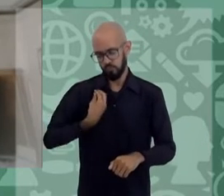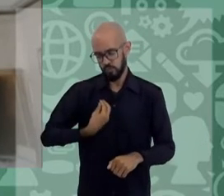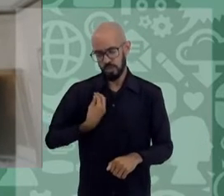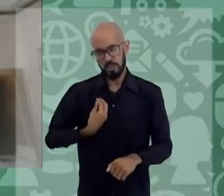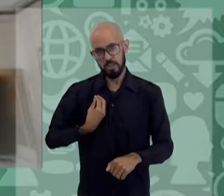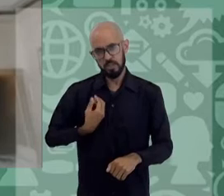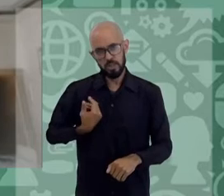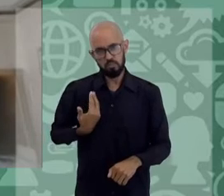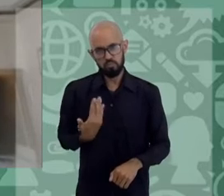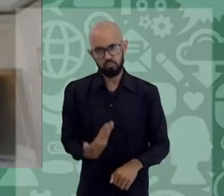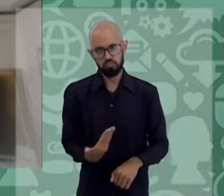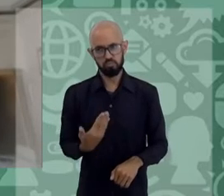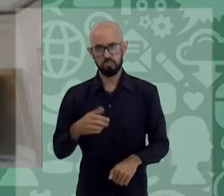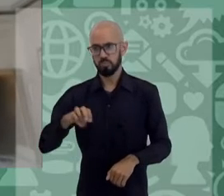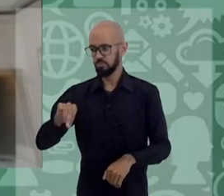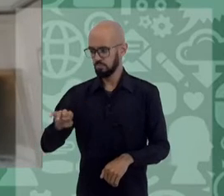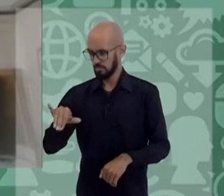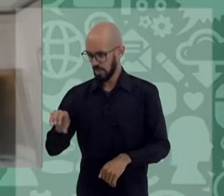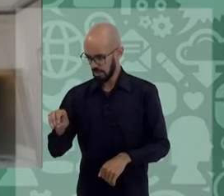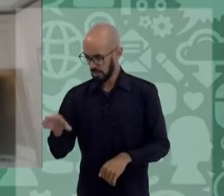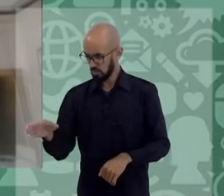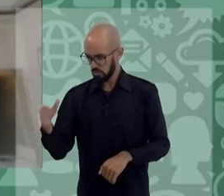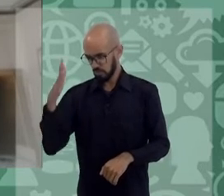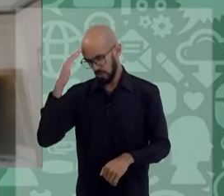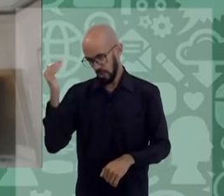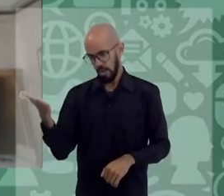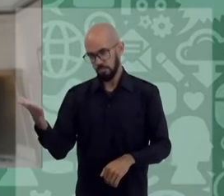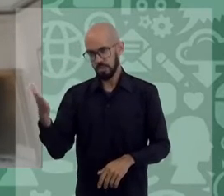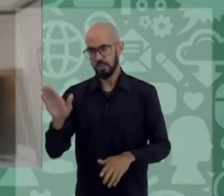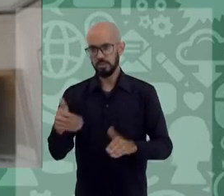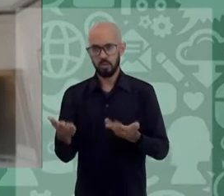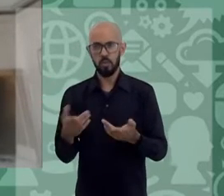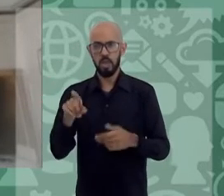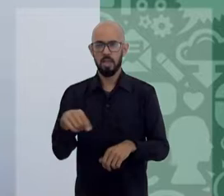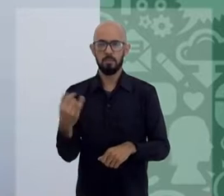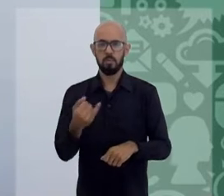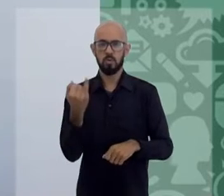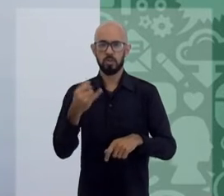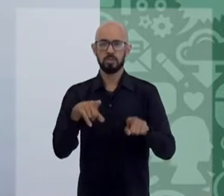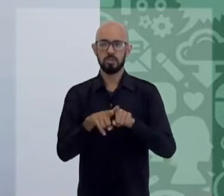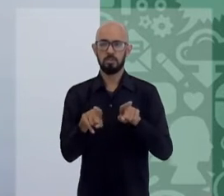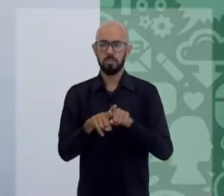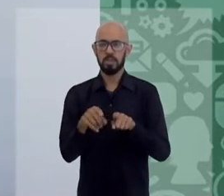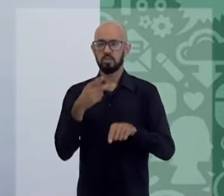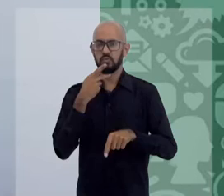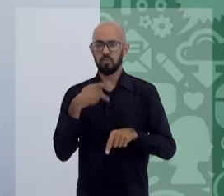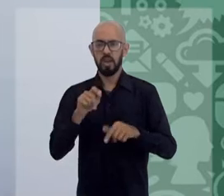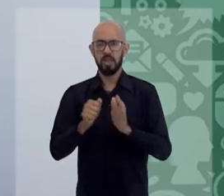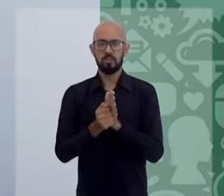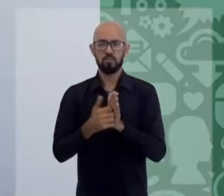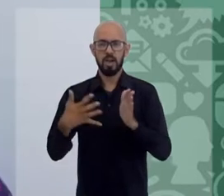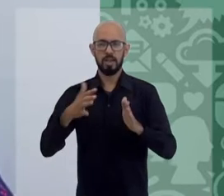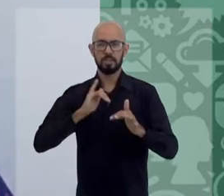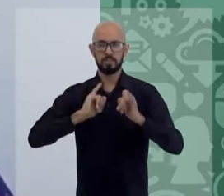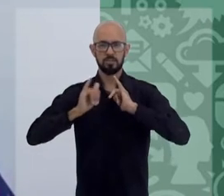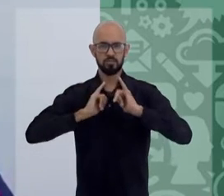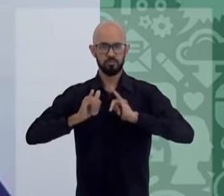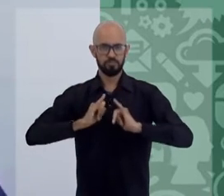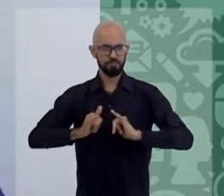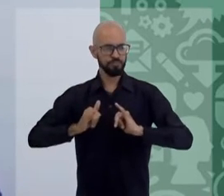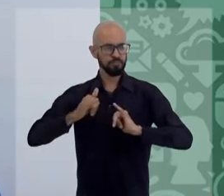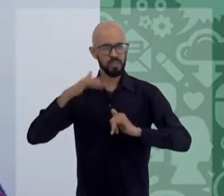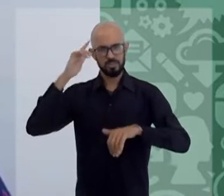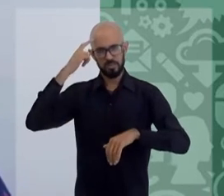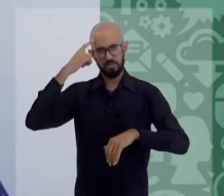realidade, né? Diversos tipos de vida, né, Márcio? E aí, acho que a gente cabe falar também que muitas dessas informações,